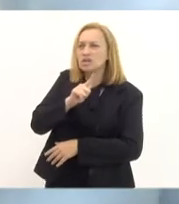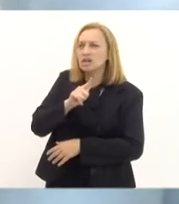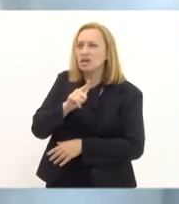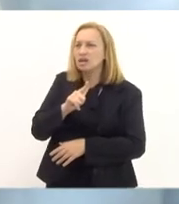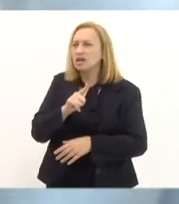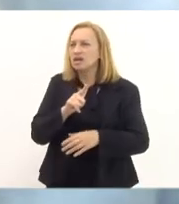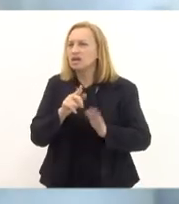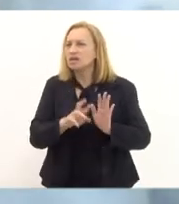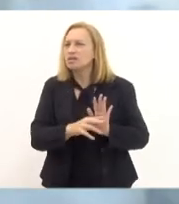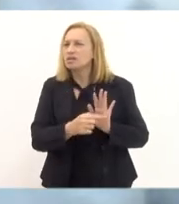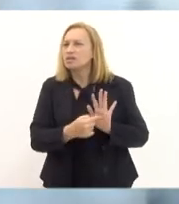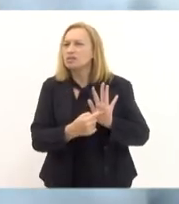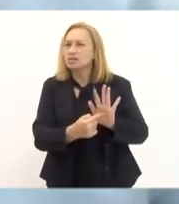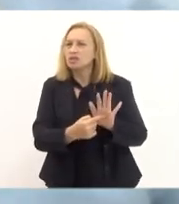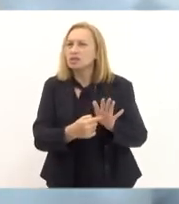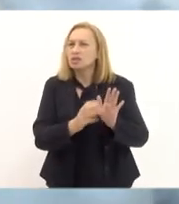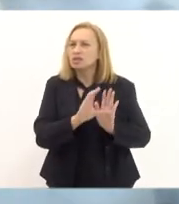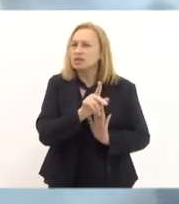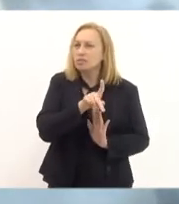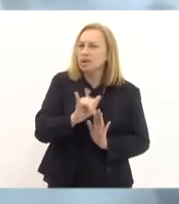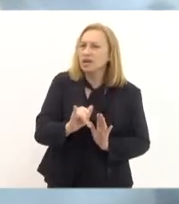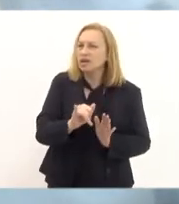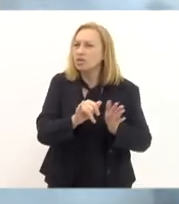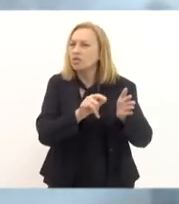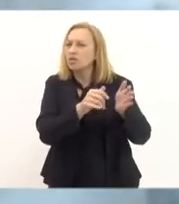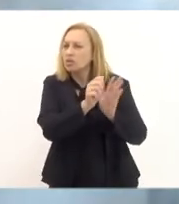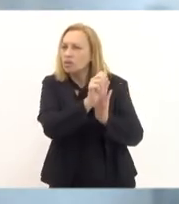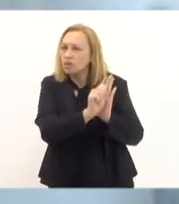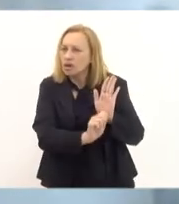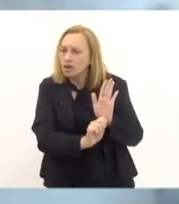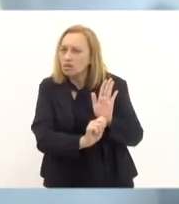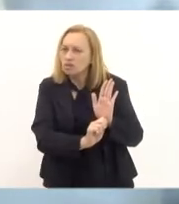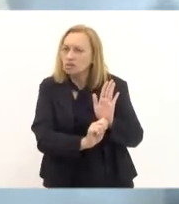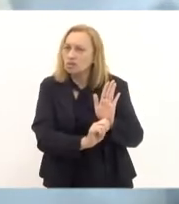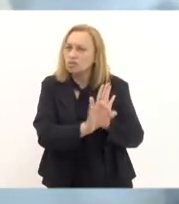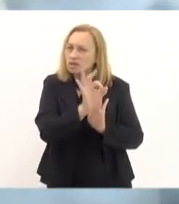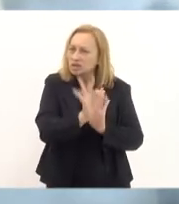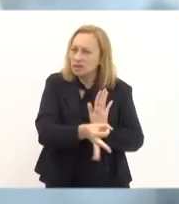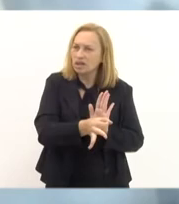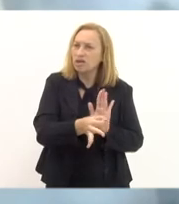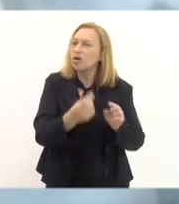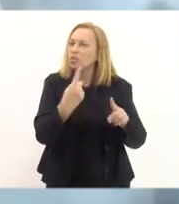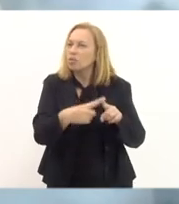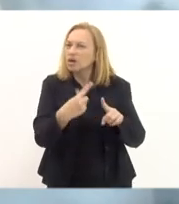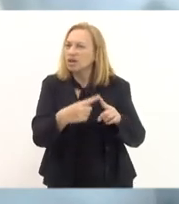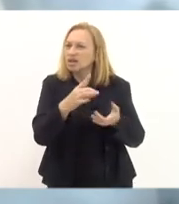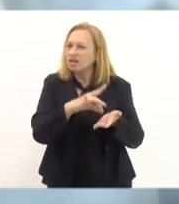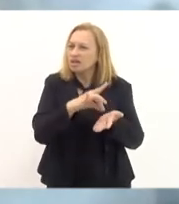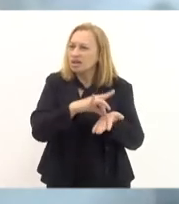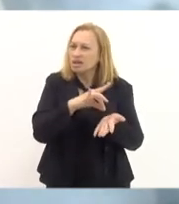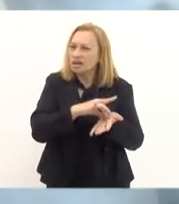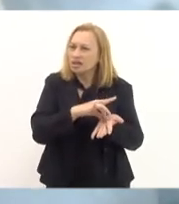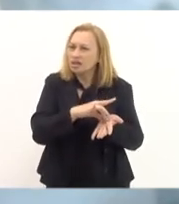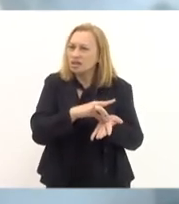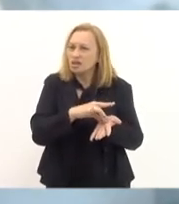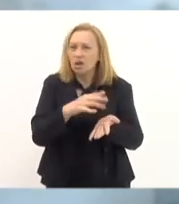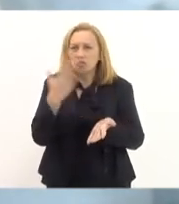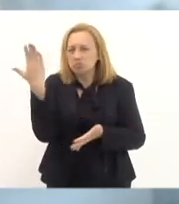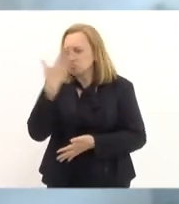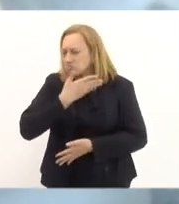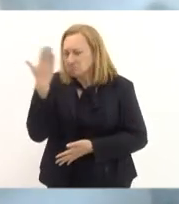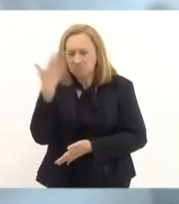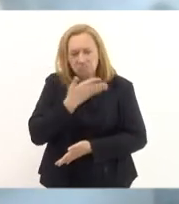a repelir o relatório e processo porque na verdade povo